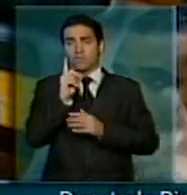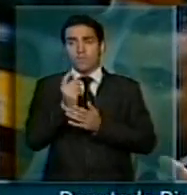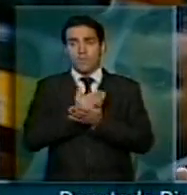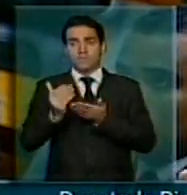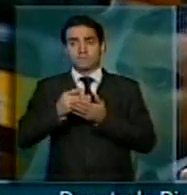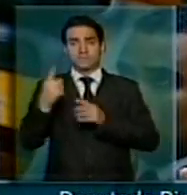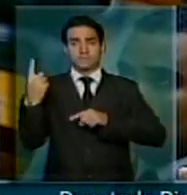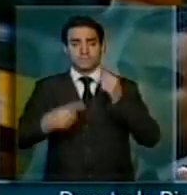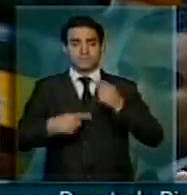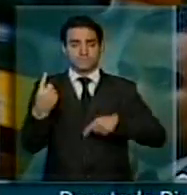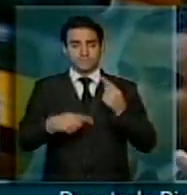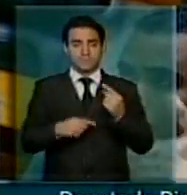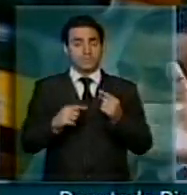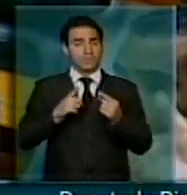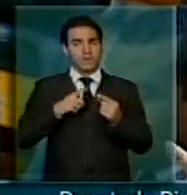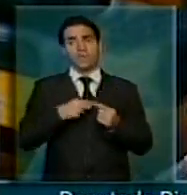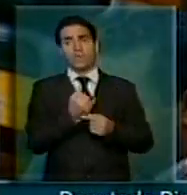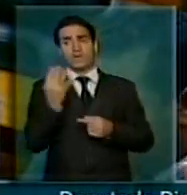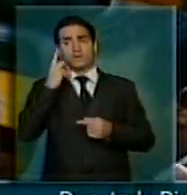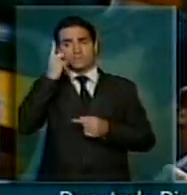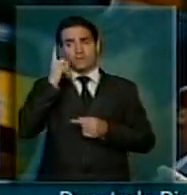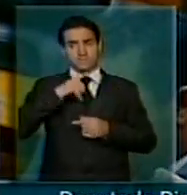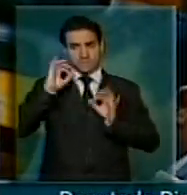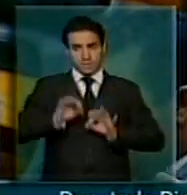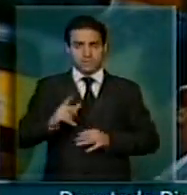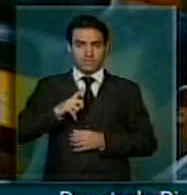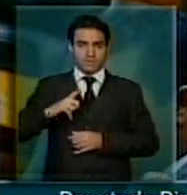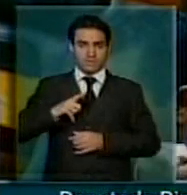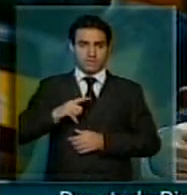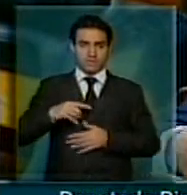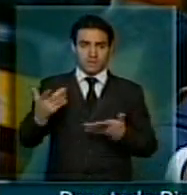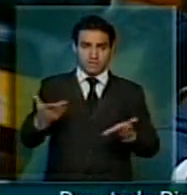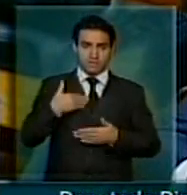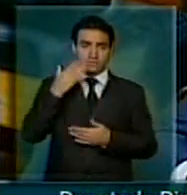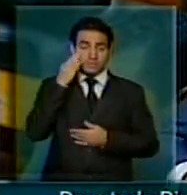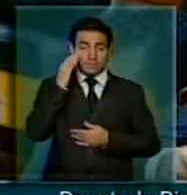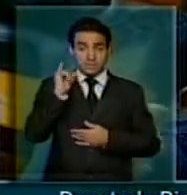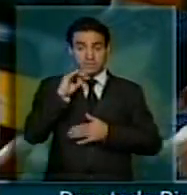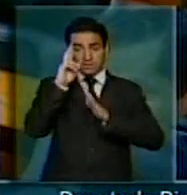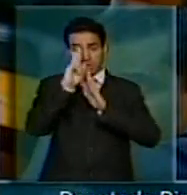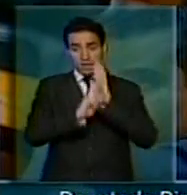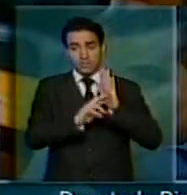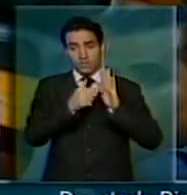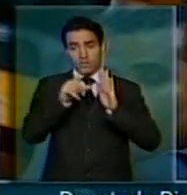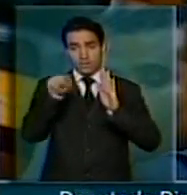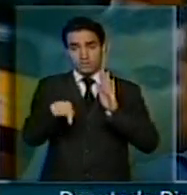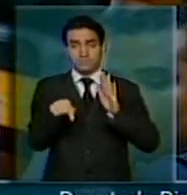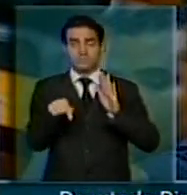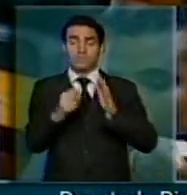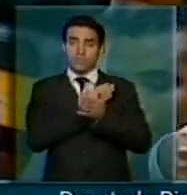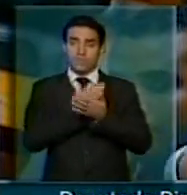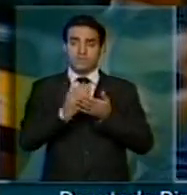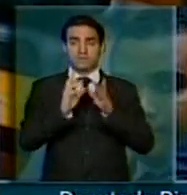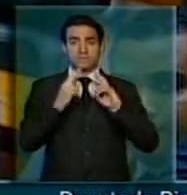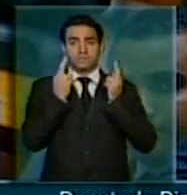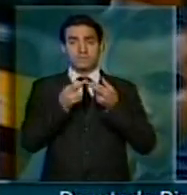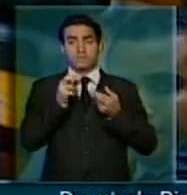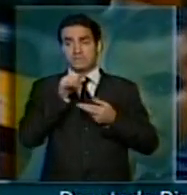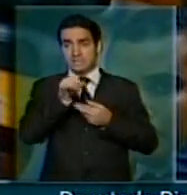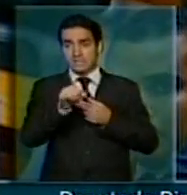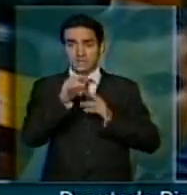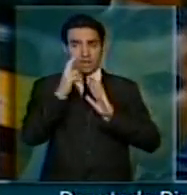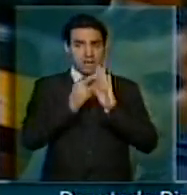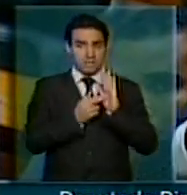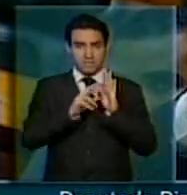projeto. Número regimental nós temos. Eu acho que cabe a Vossa Excelência agora definir. Se o relatório for esse, dá esse início à sessão. Se o relatório não